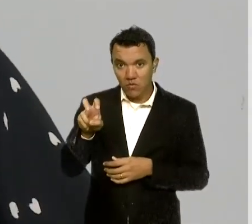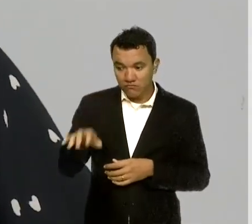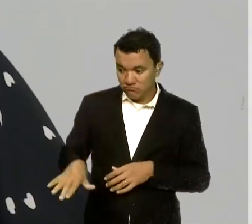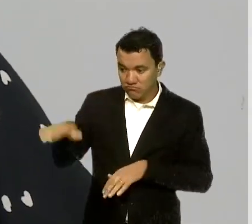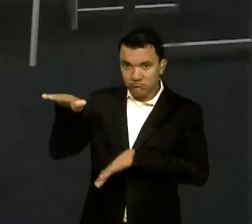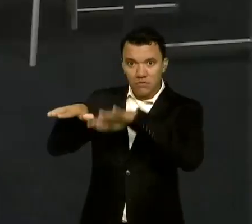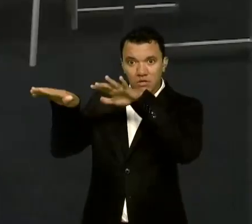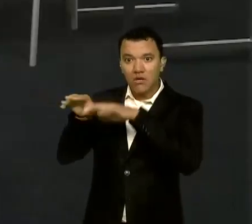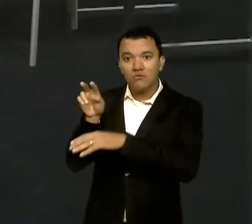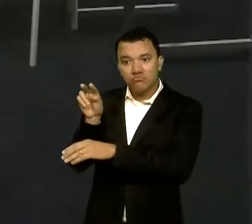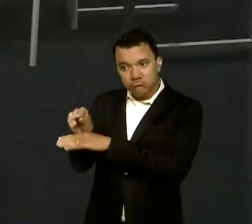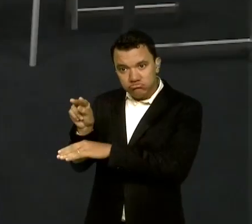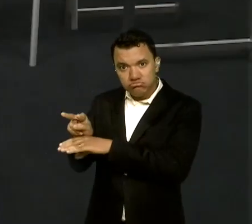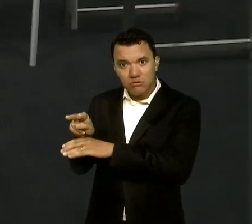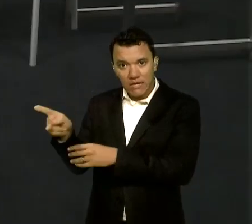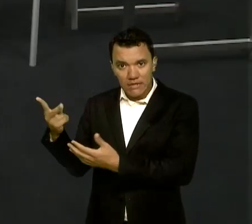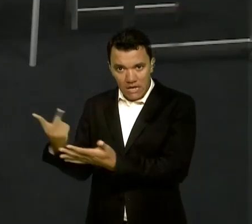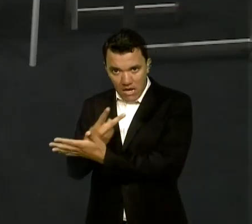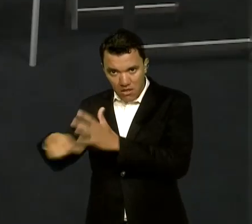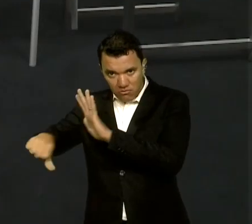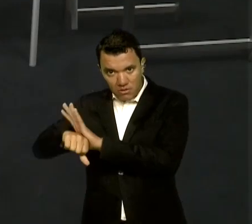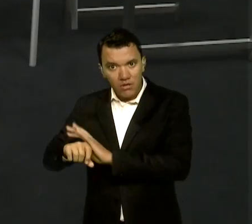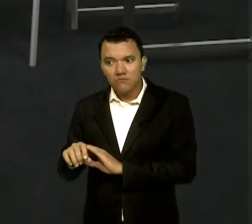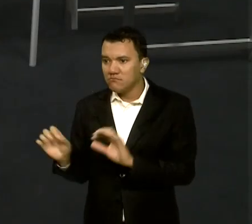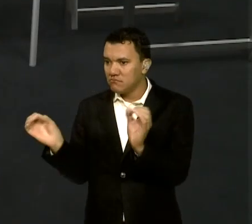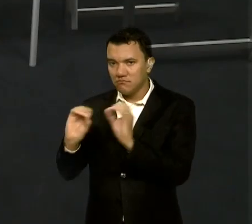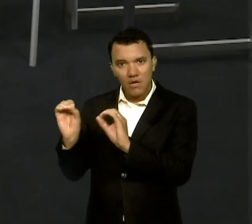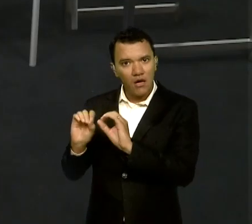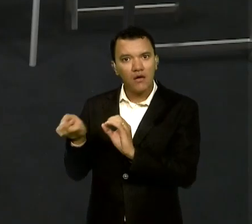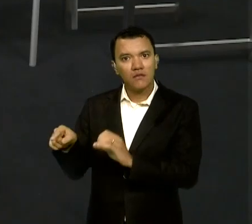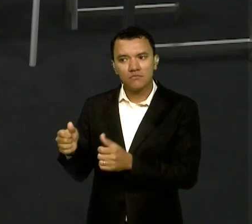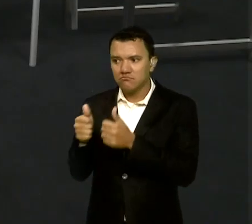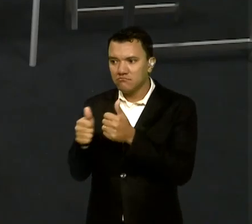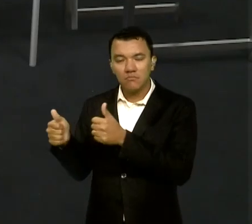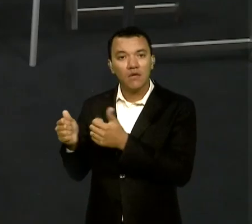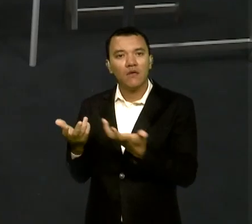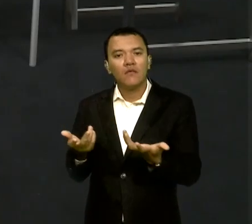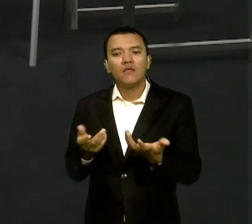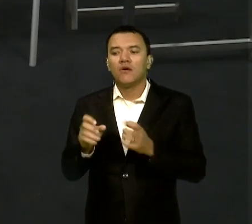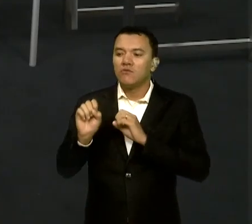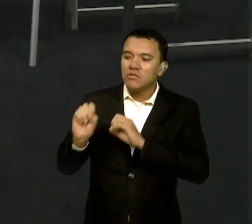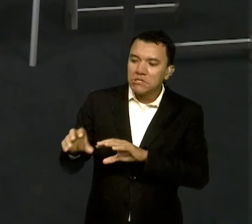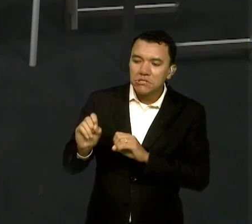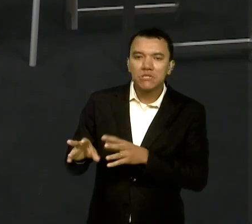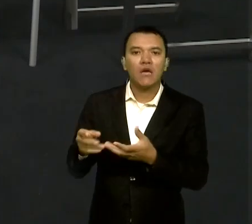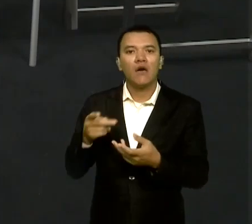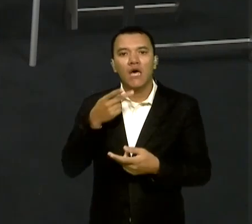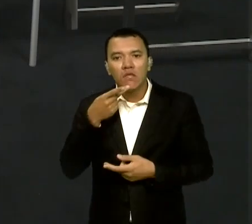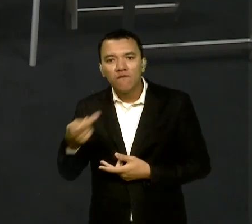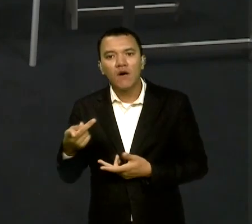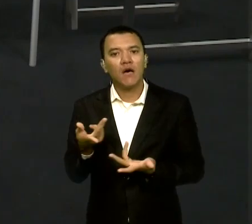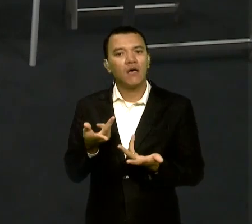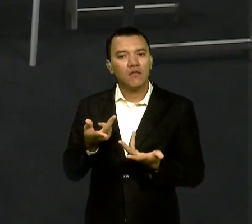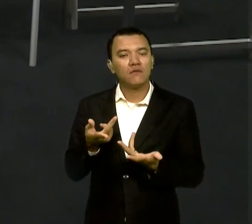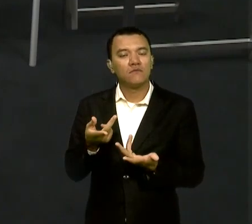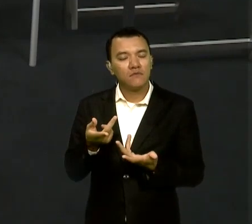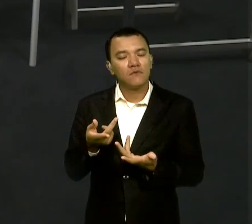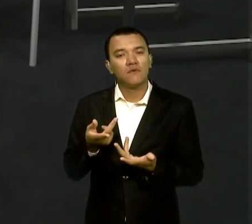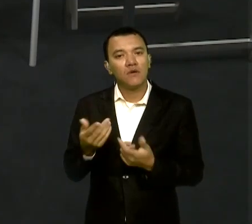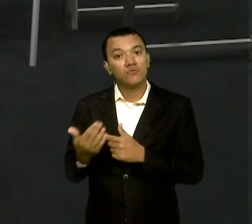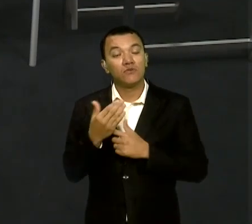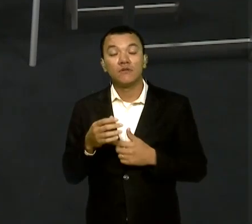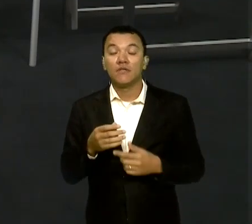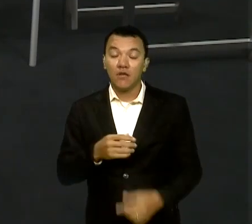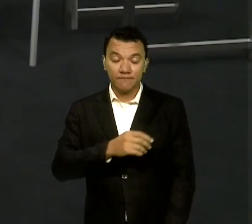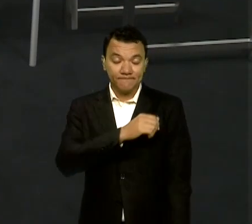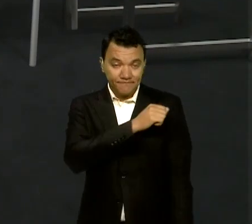errado. A senhora está me entendendo? Então, é o que você passa, é o que você fala, é o que você diz. E as minhas alunas, eu sempre coloco para elas